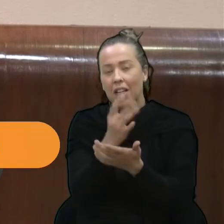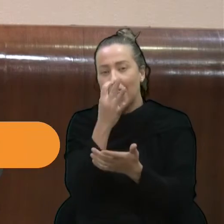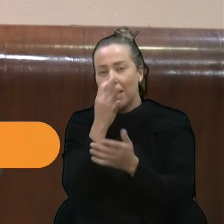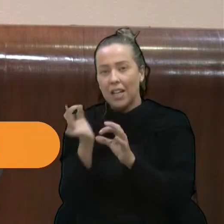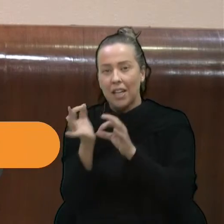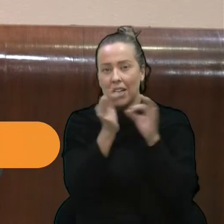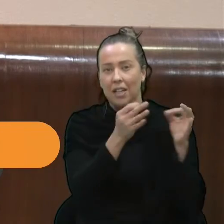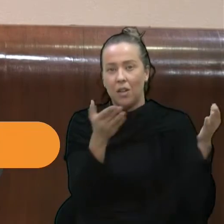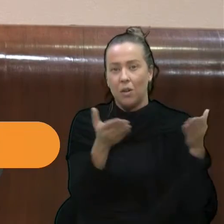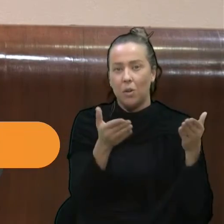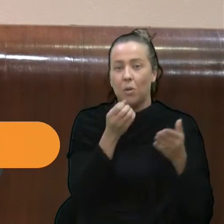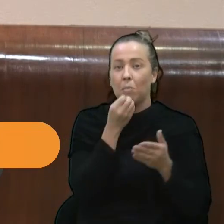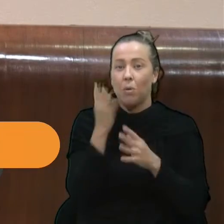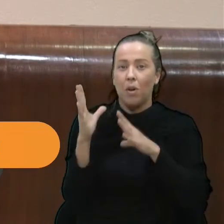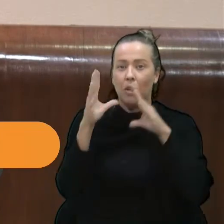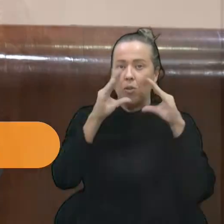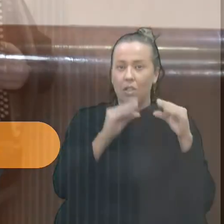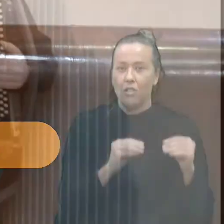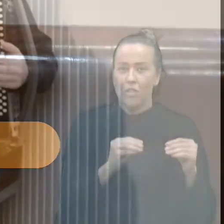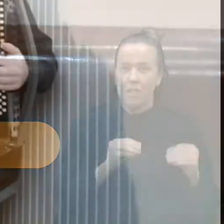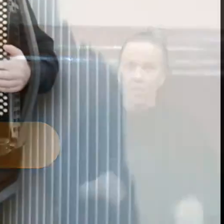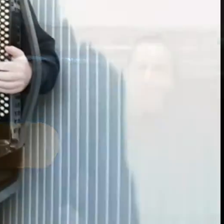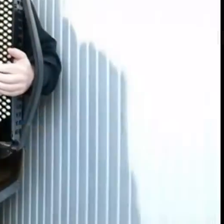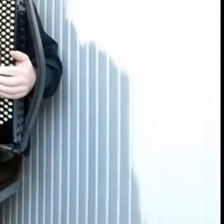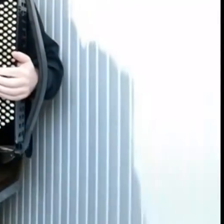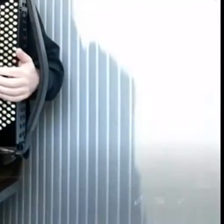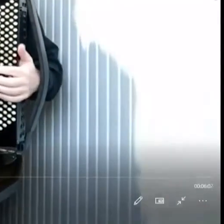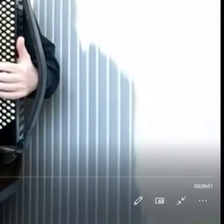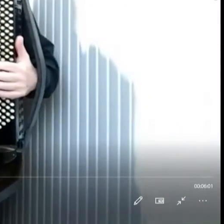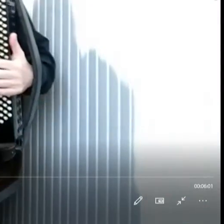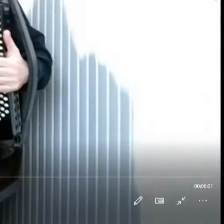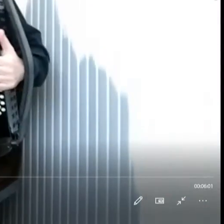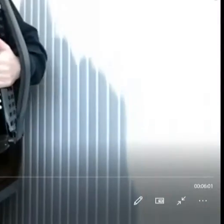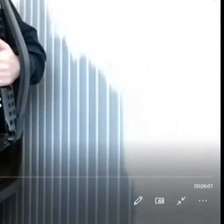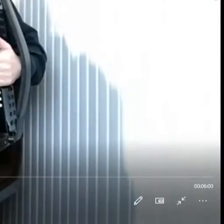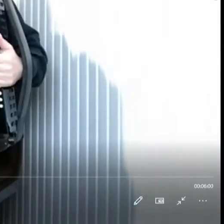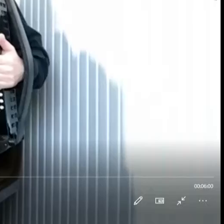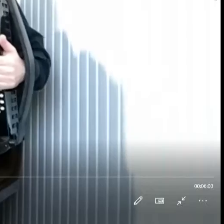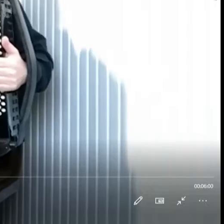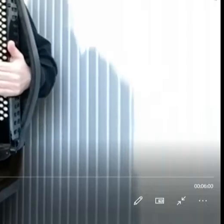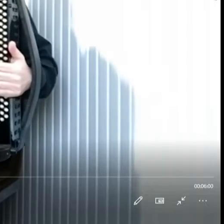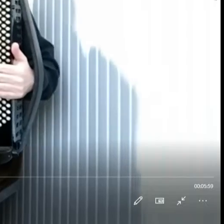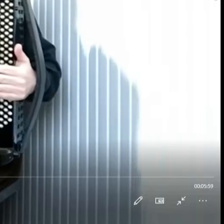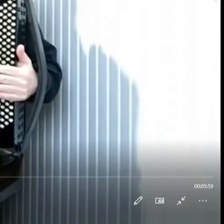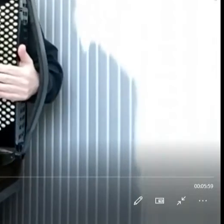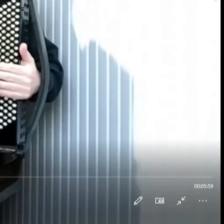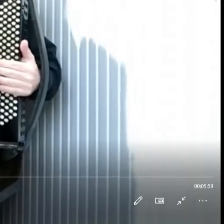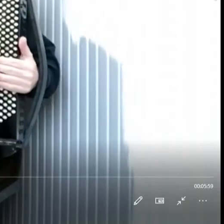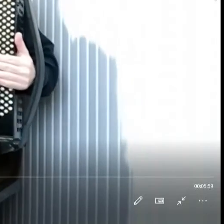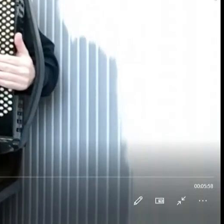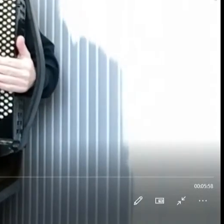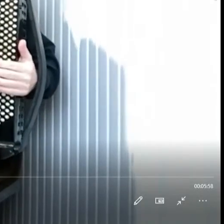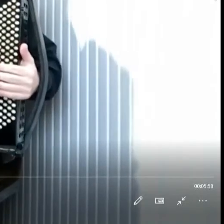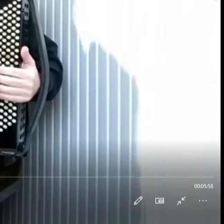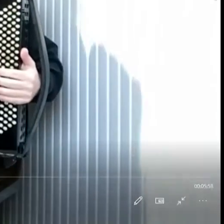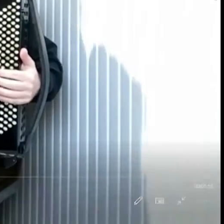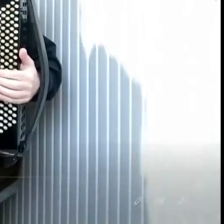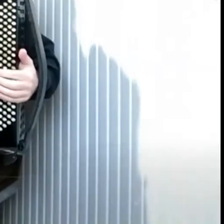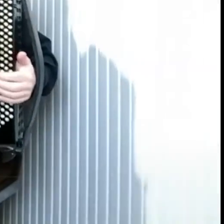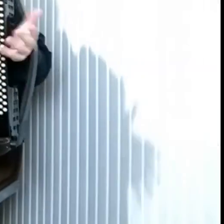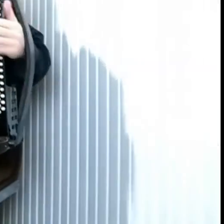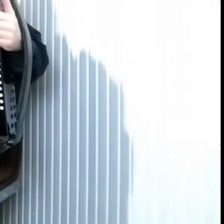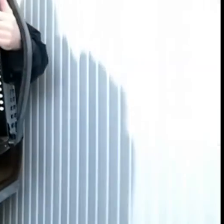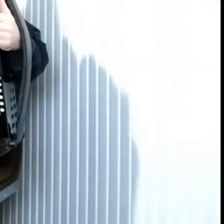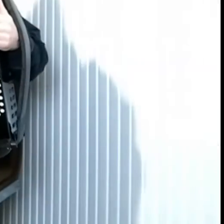de hoje. Boa noite, André. Boa noite, Thales. Boa noite, amigos da TV Câmara e